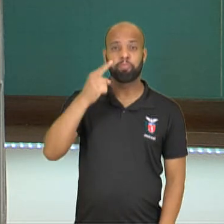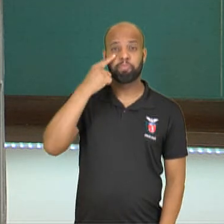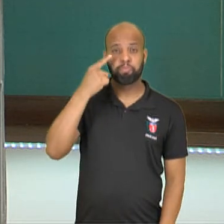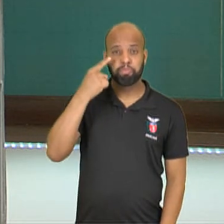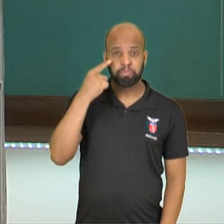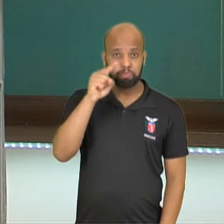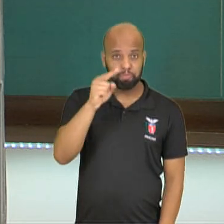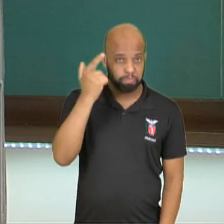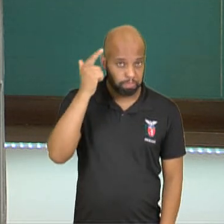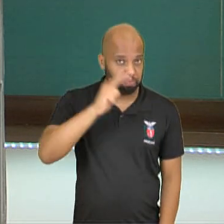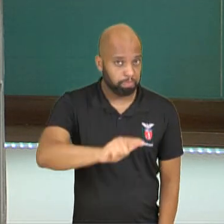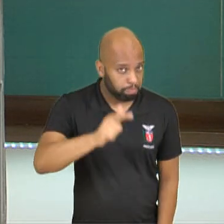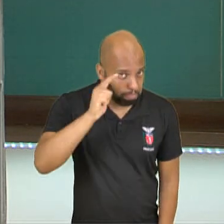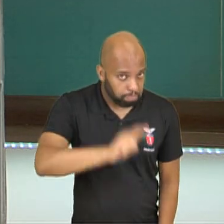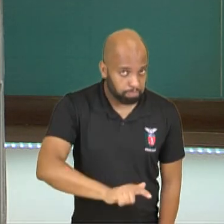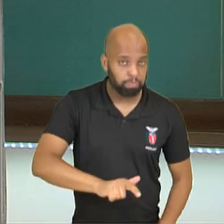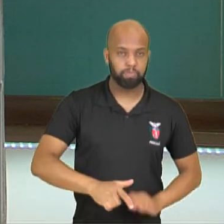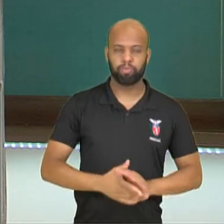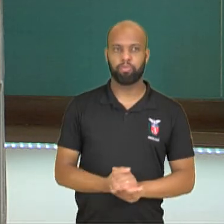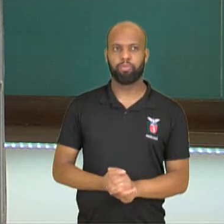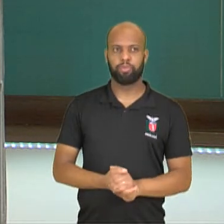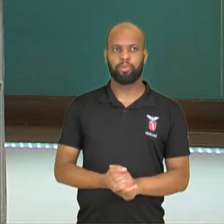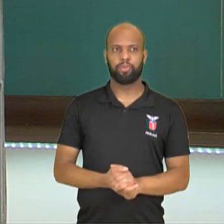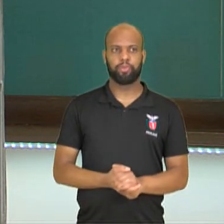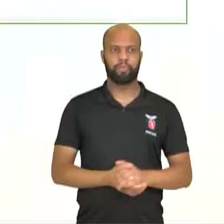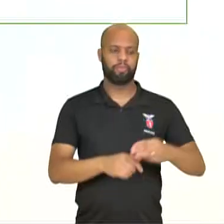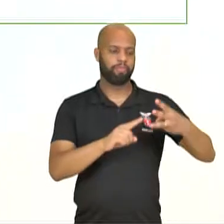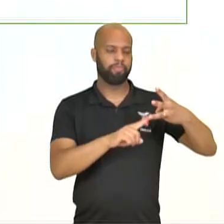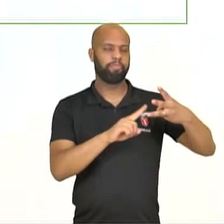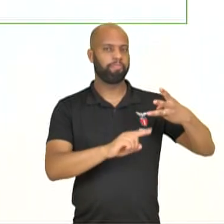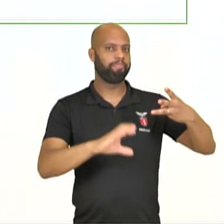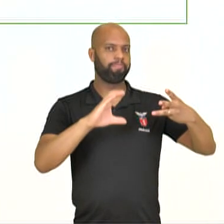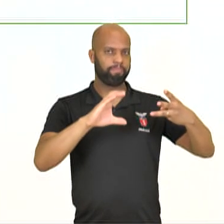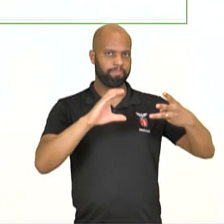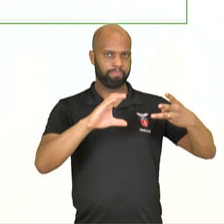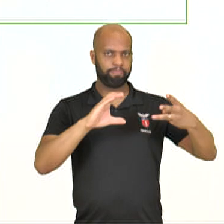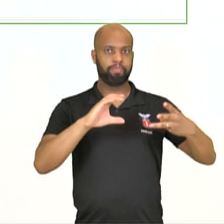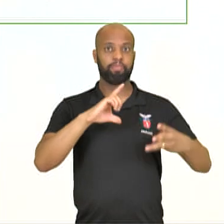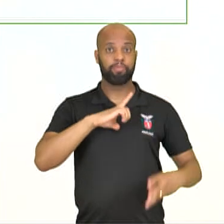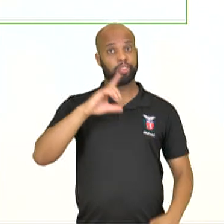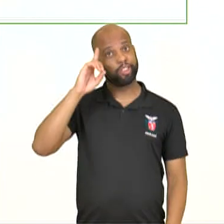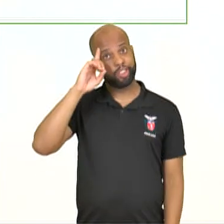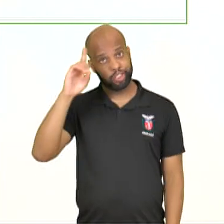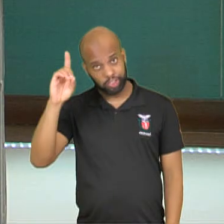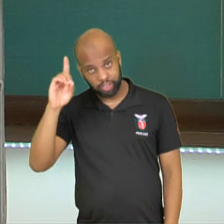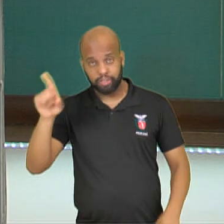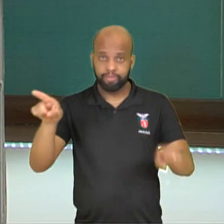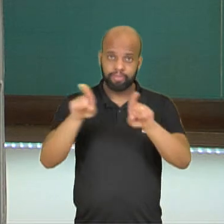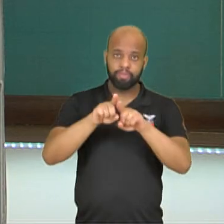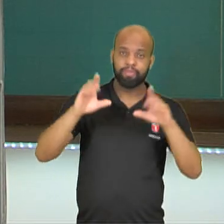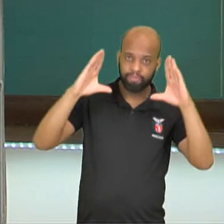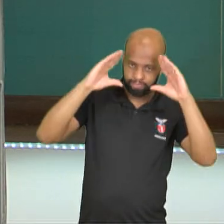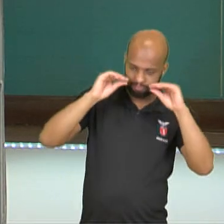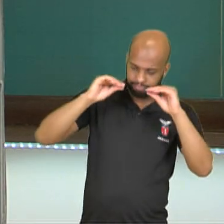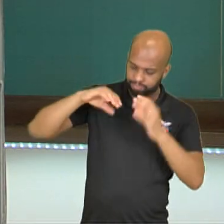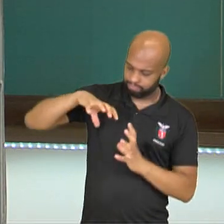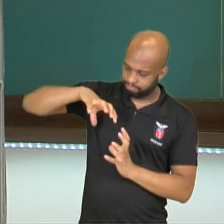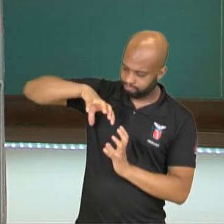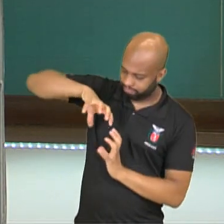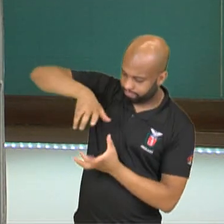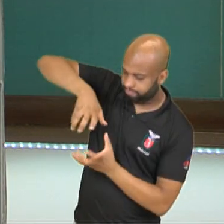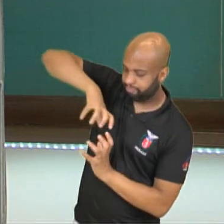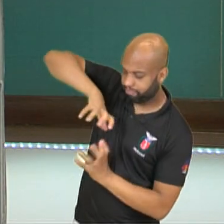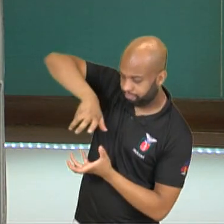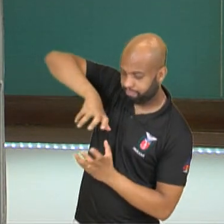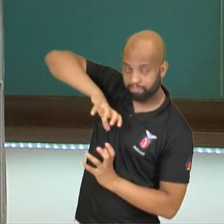se você acertou ou não essa questão. Ali, ó, letra C, ocorrência dos dias e das noites. Então, esse movimento que a